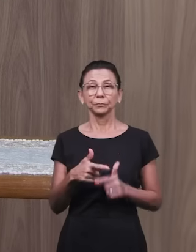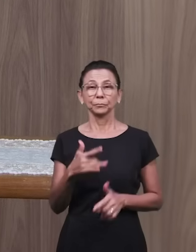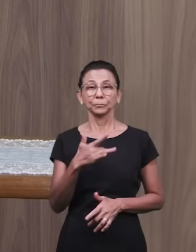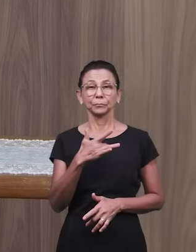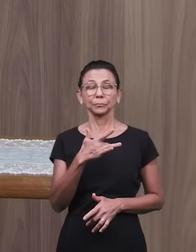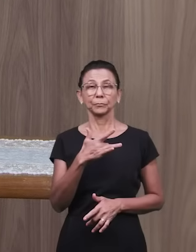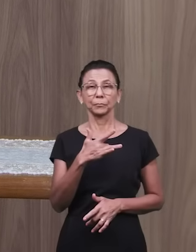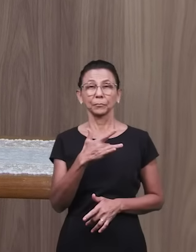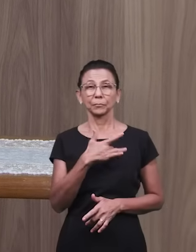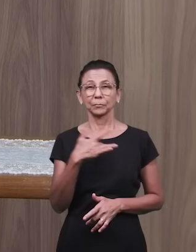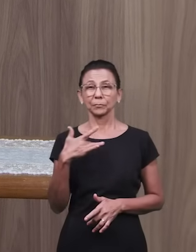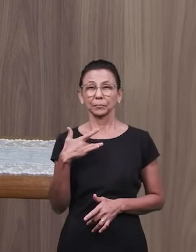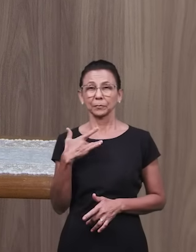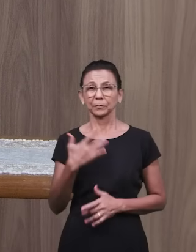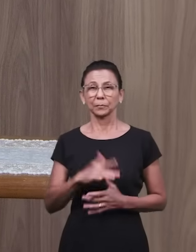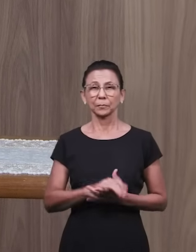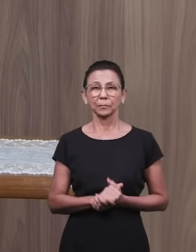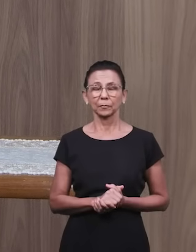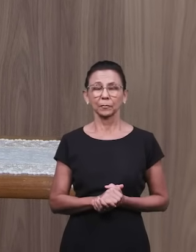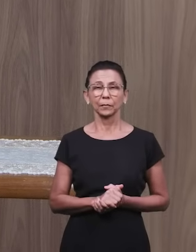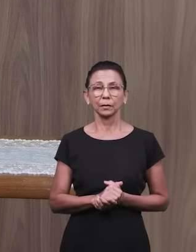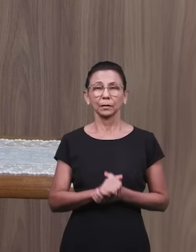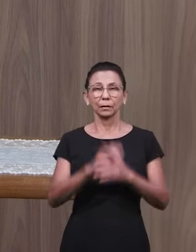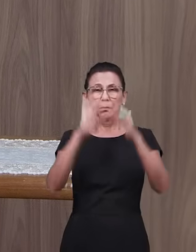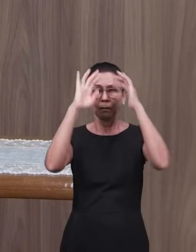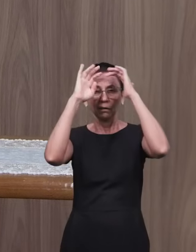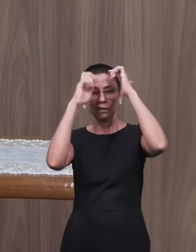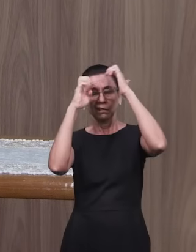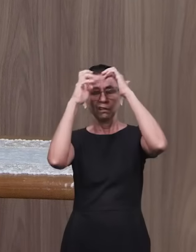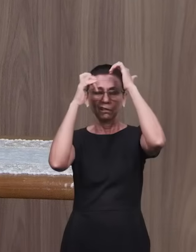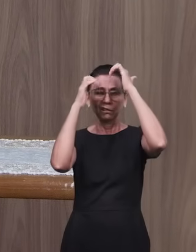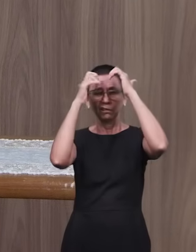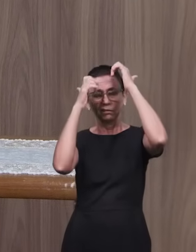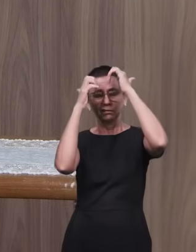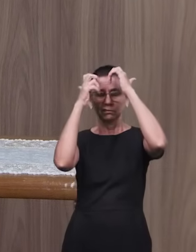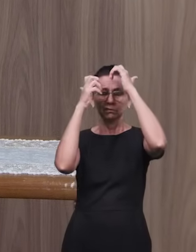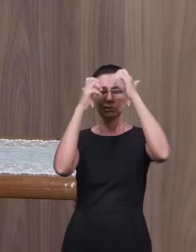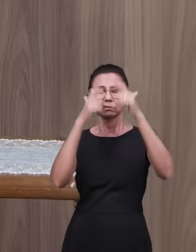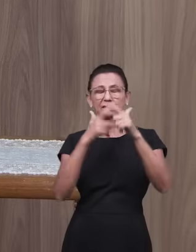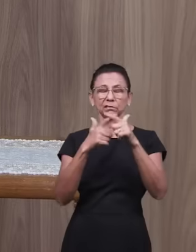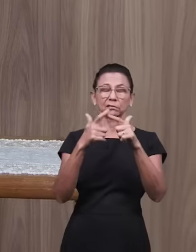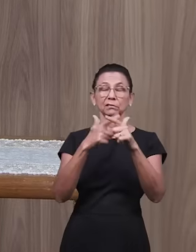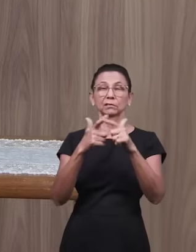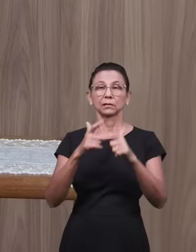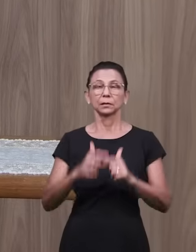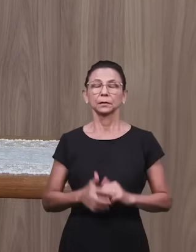Eu tinha sintomas de epilepsia, tomava remédio controlado.